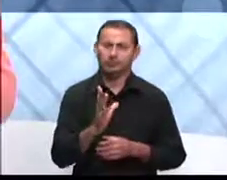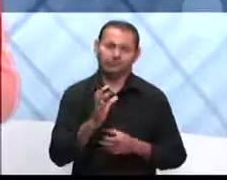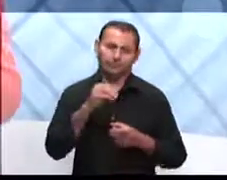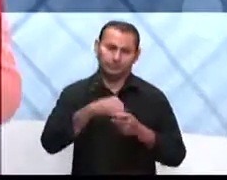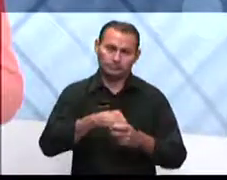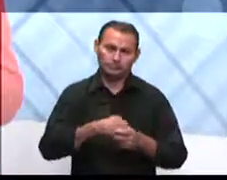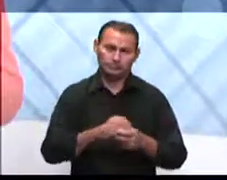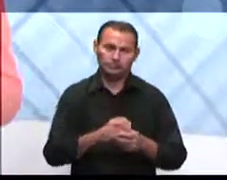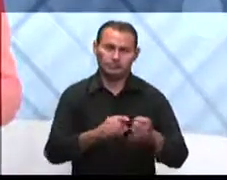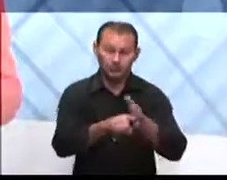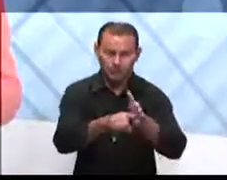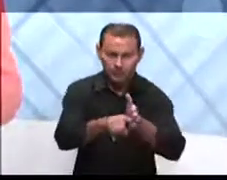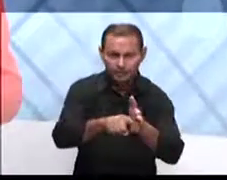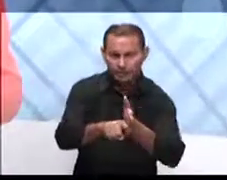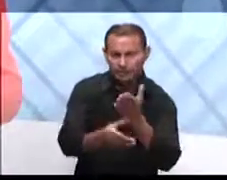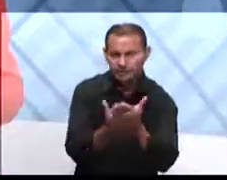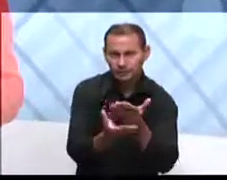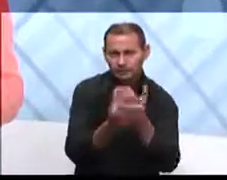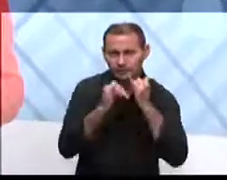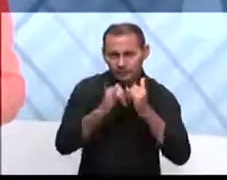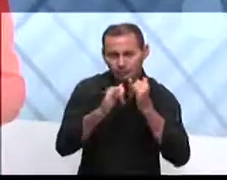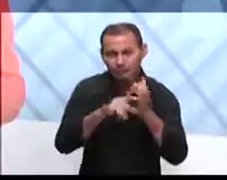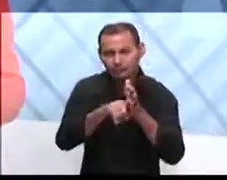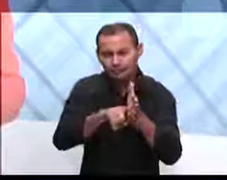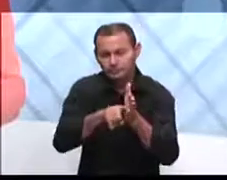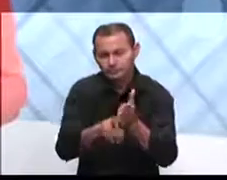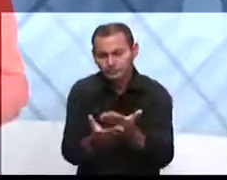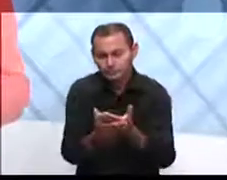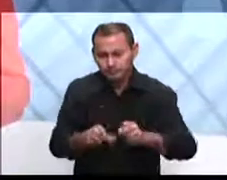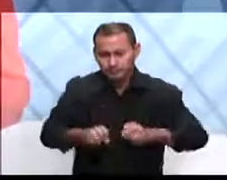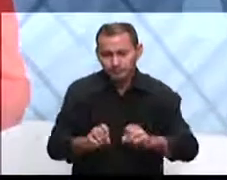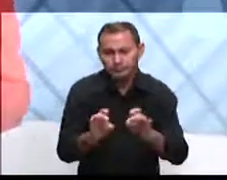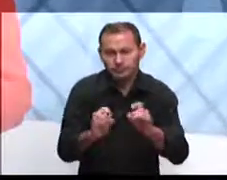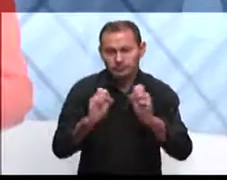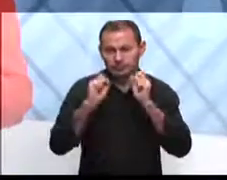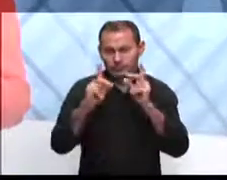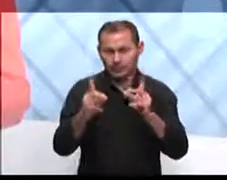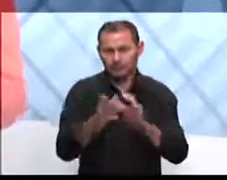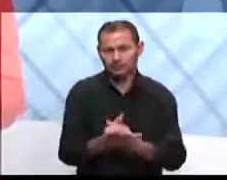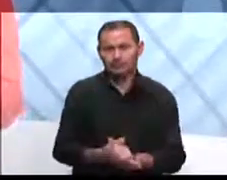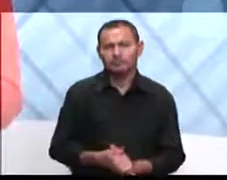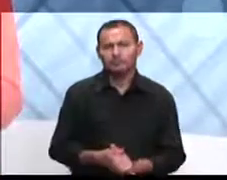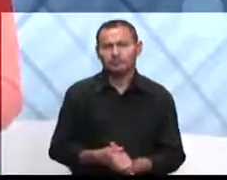aí uma pesquisa, informações de pesquisa de mercado, ok? E